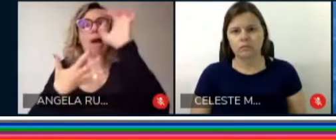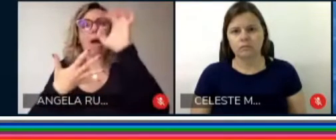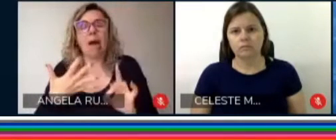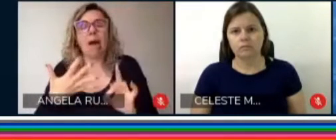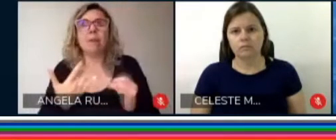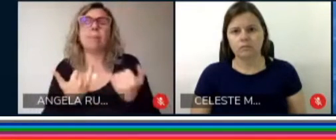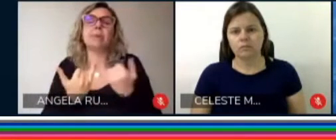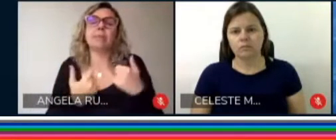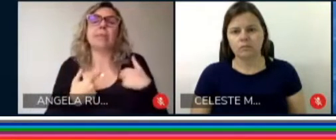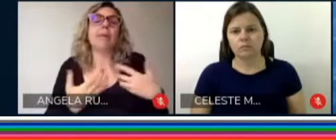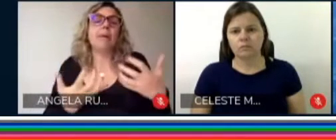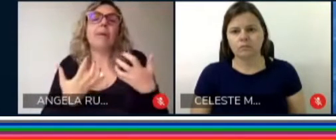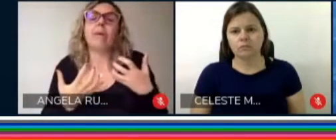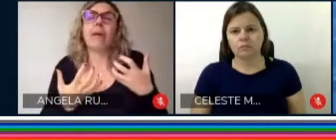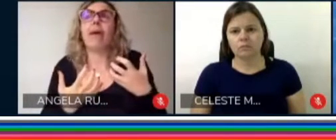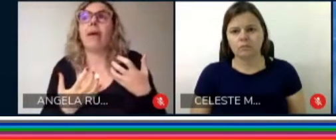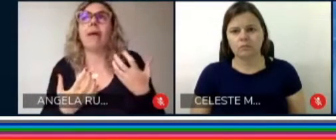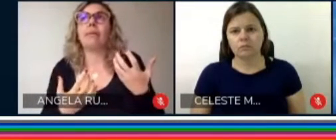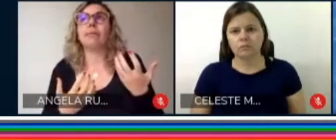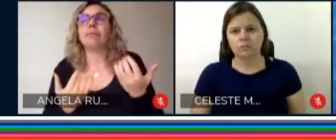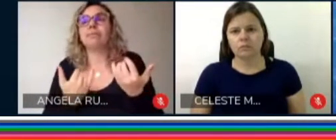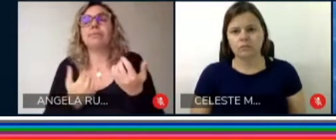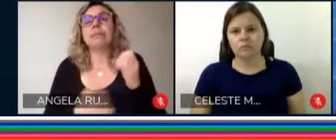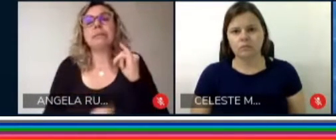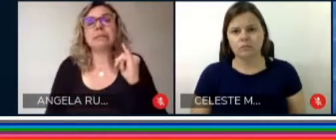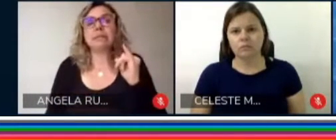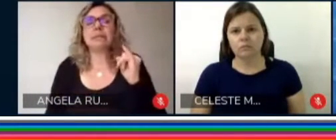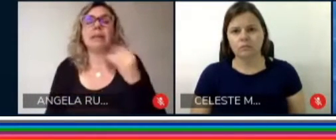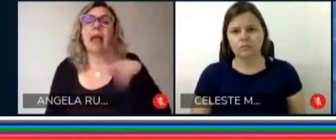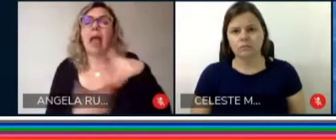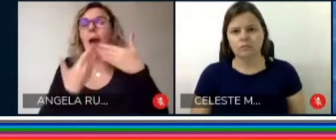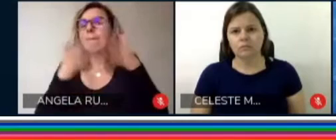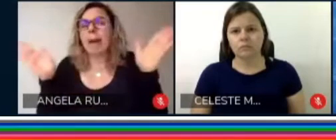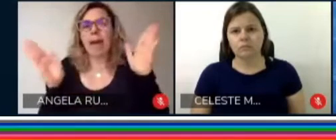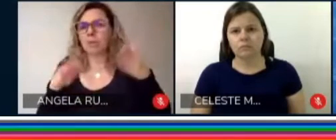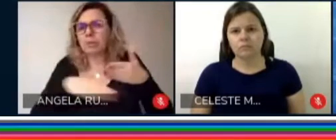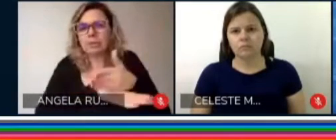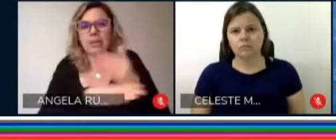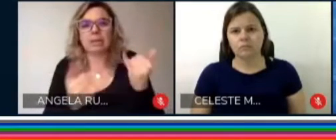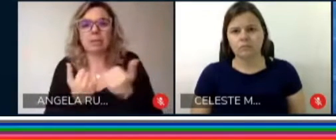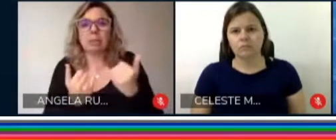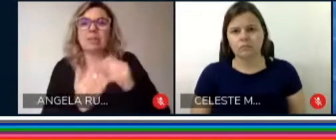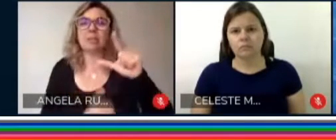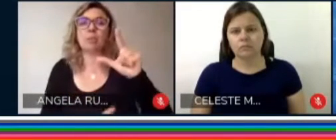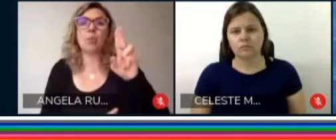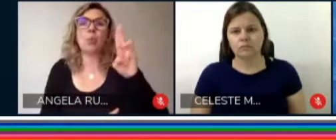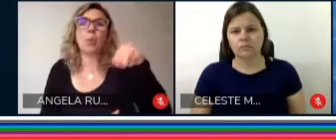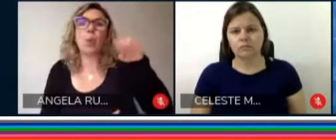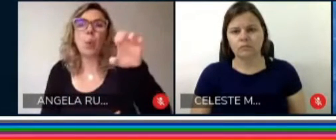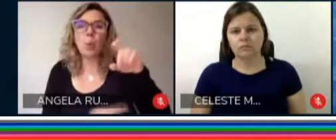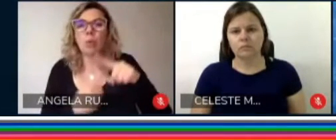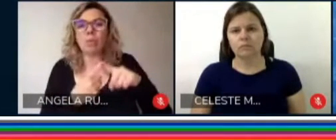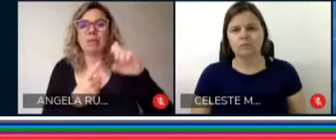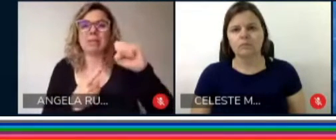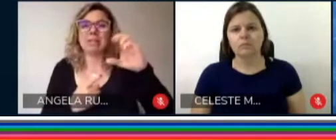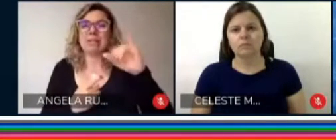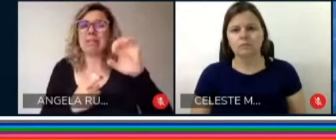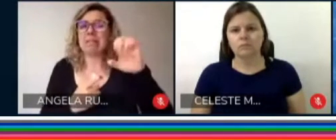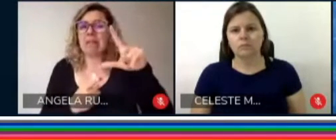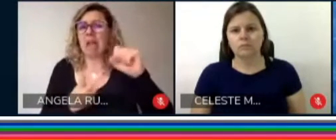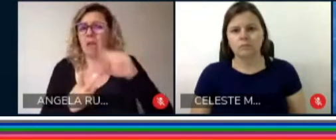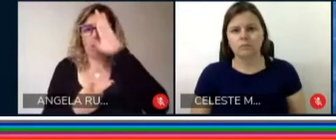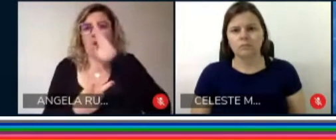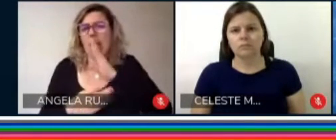Eu quero, existem, se ela é de acesso aberto, né, como é o caso do Lume, da Cielo, se ela precisa